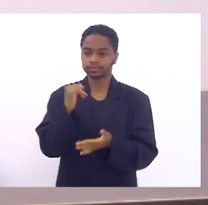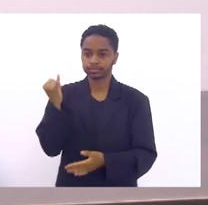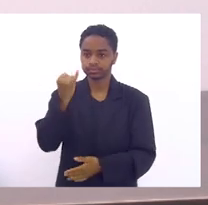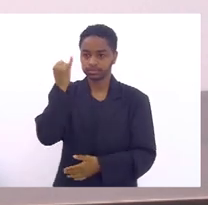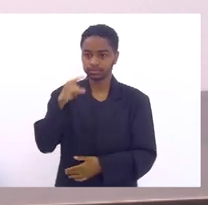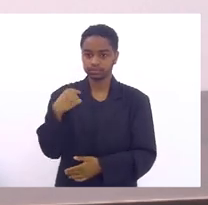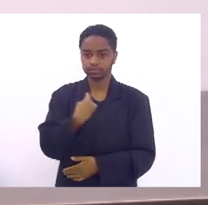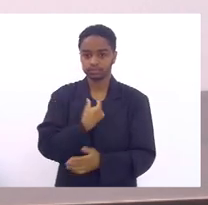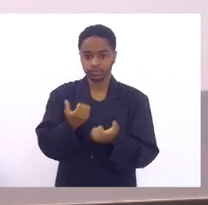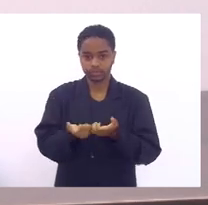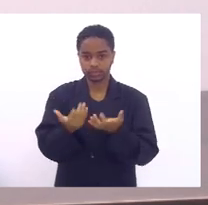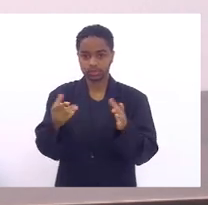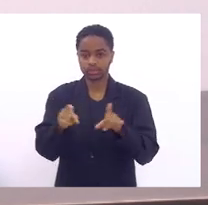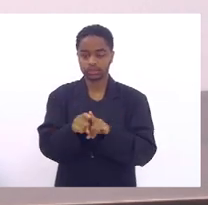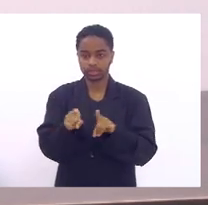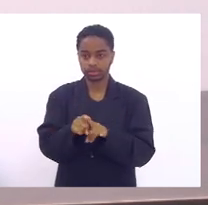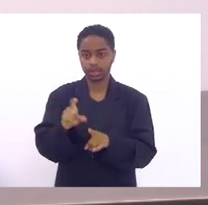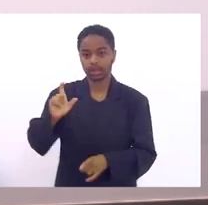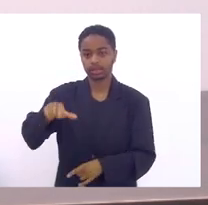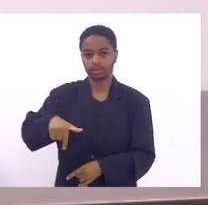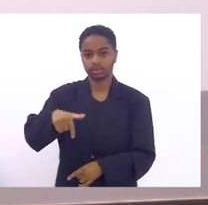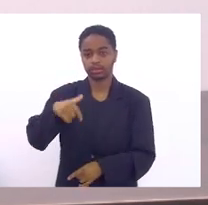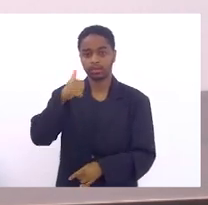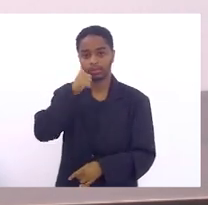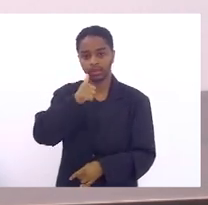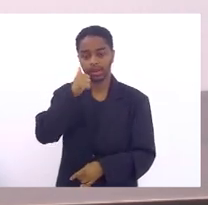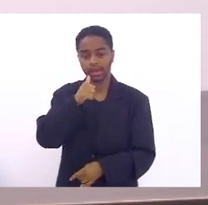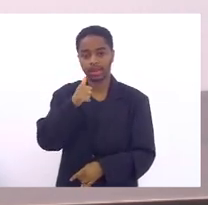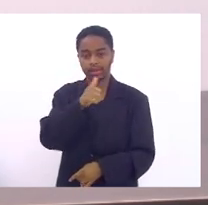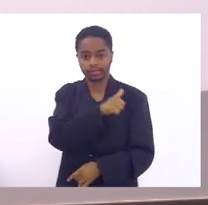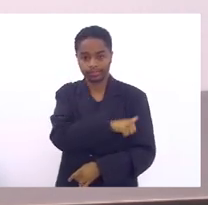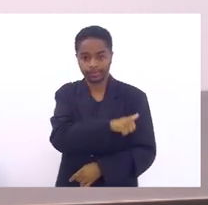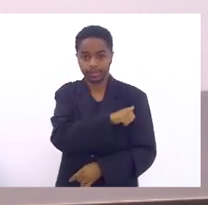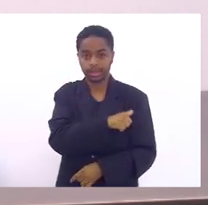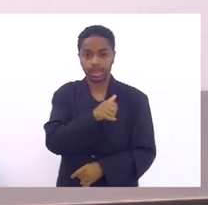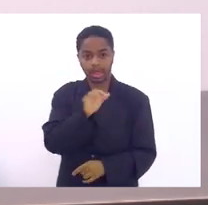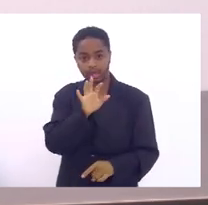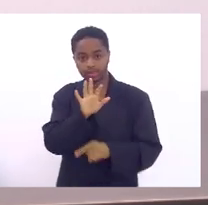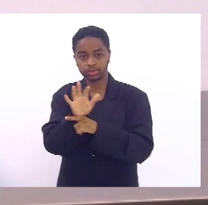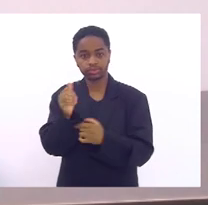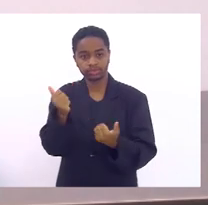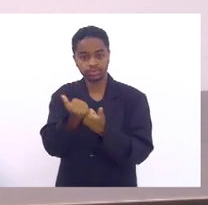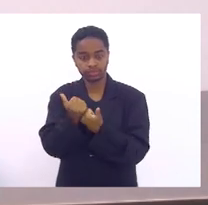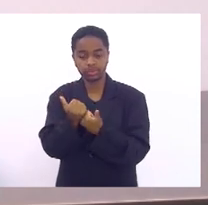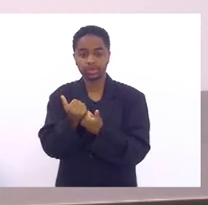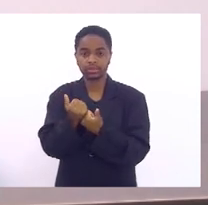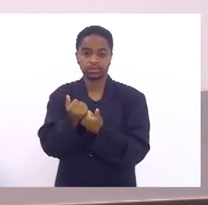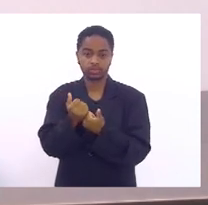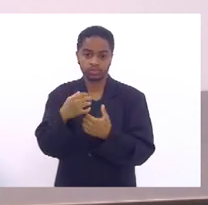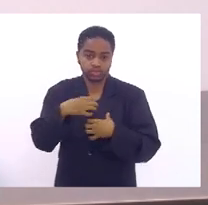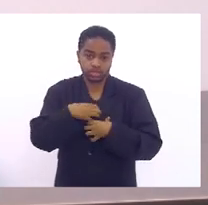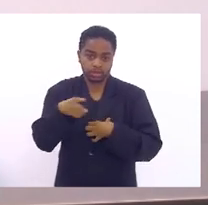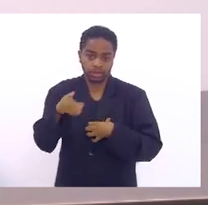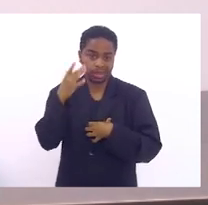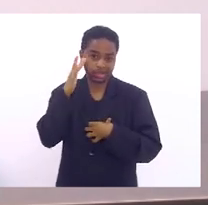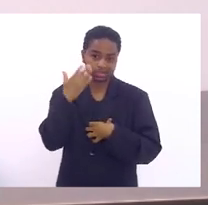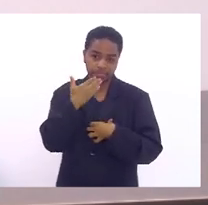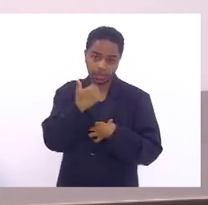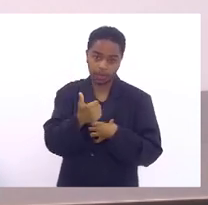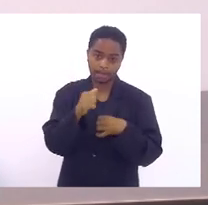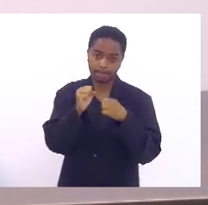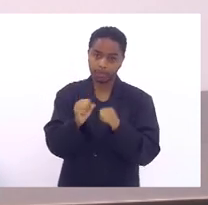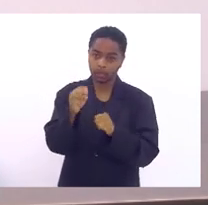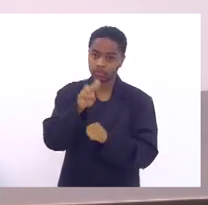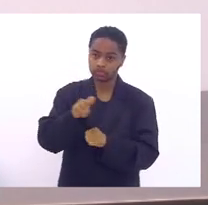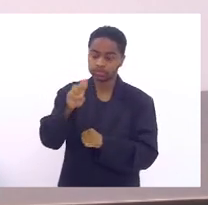a gente oferece também o cartão mulher carioca que é um cartão auxílio que pode ser dispendido da forma que a mulher acha melhor ela pode tanto usar